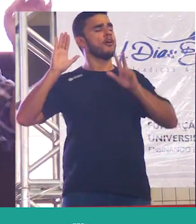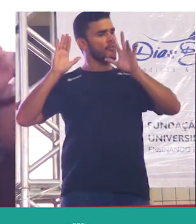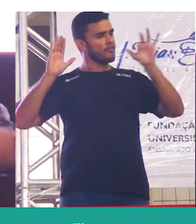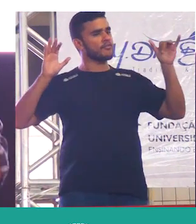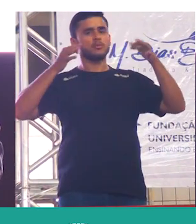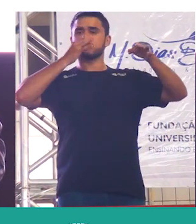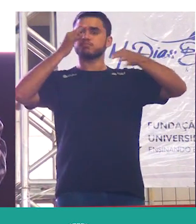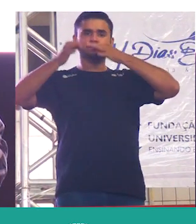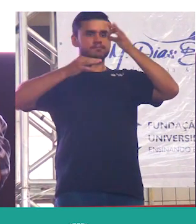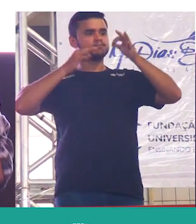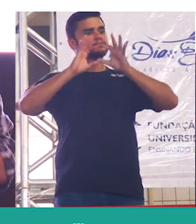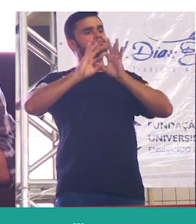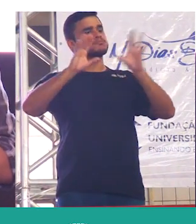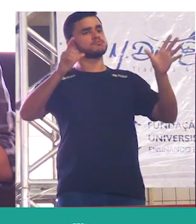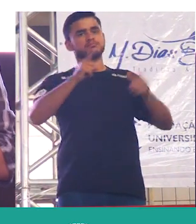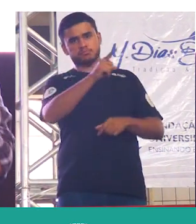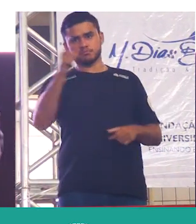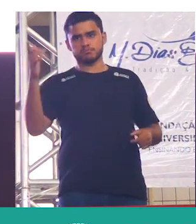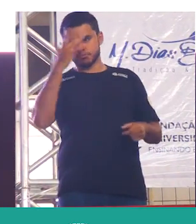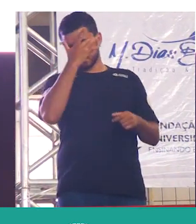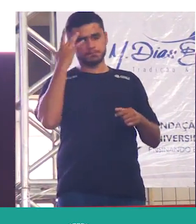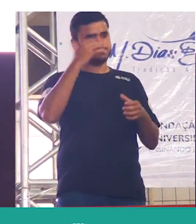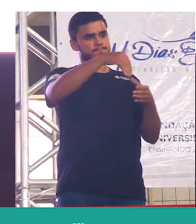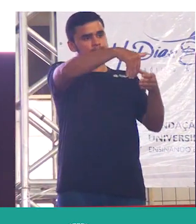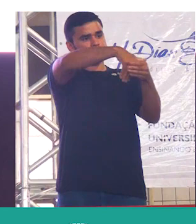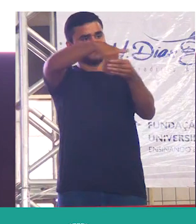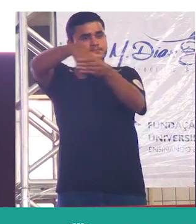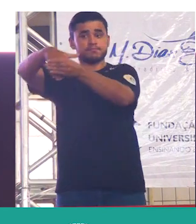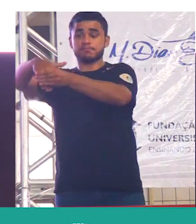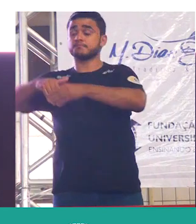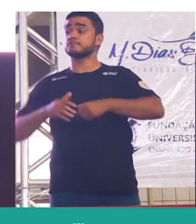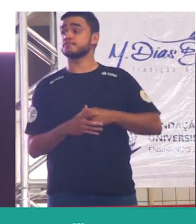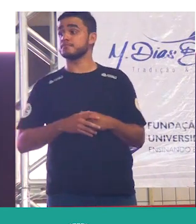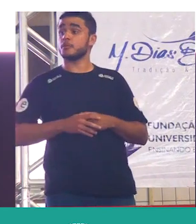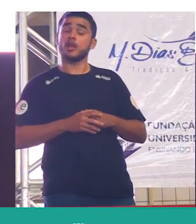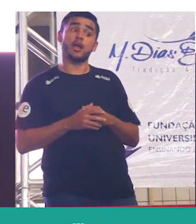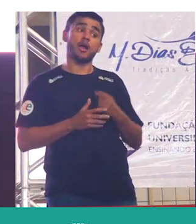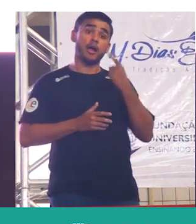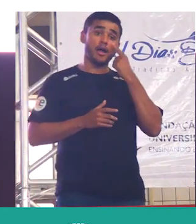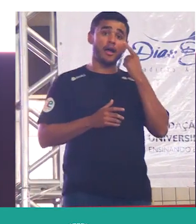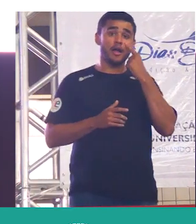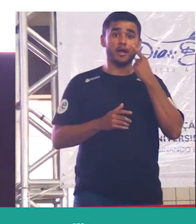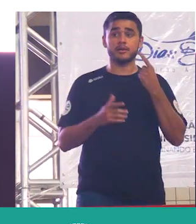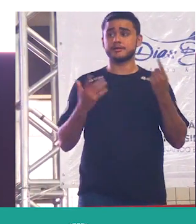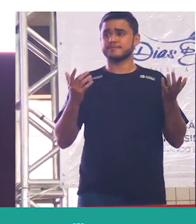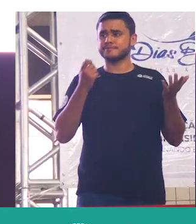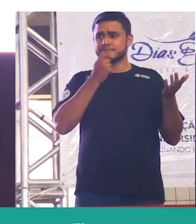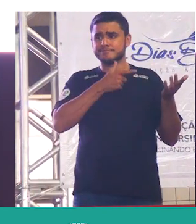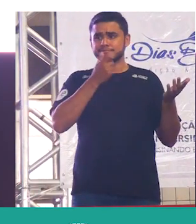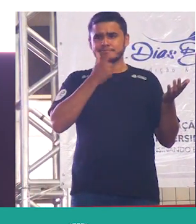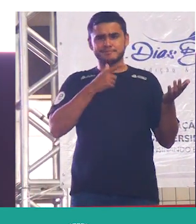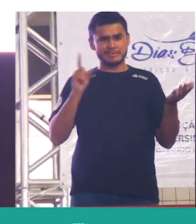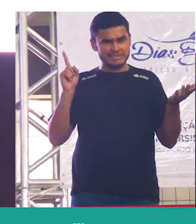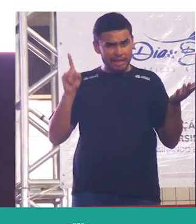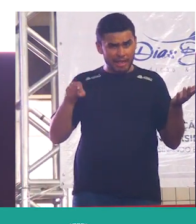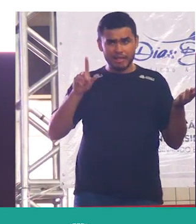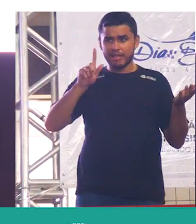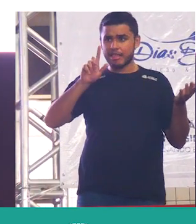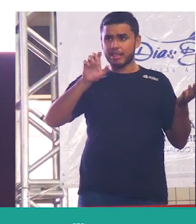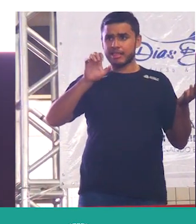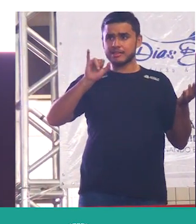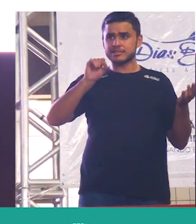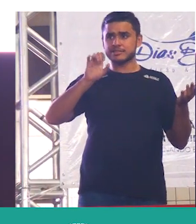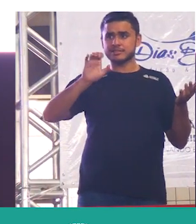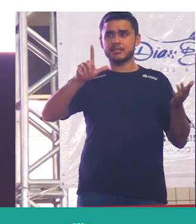devolver o poder aos civis. Engraçado, pessoal, se não fosse trágico, né? Engraçado se não